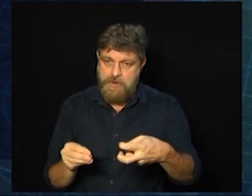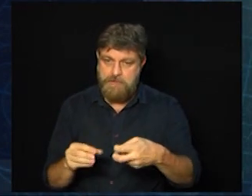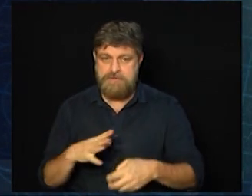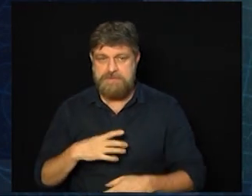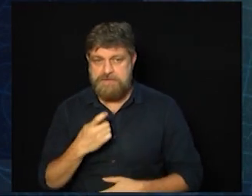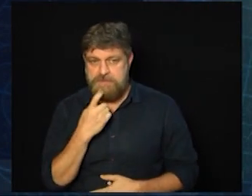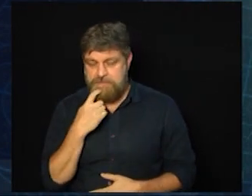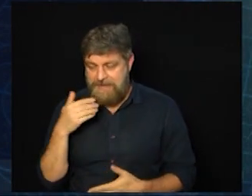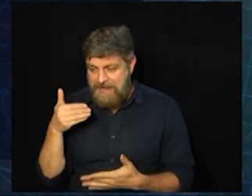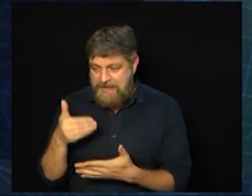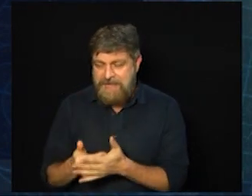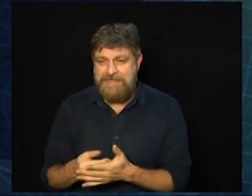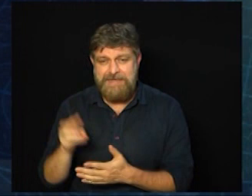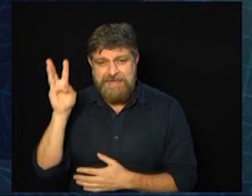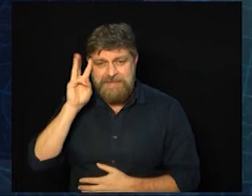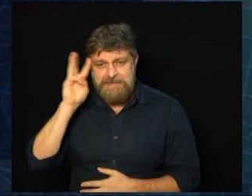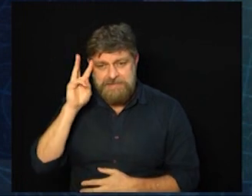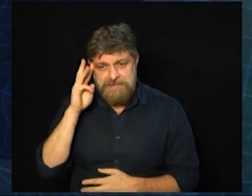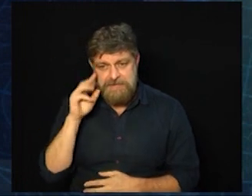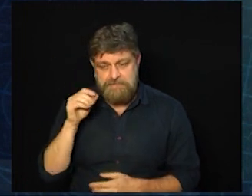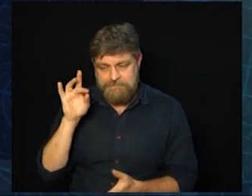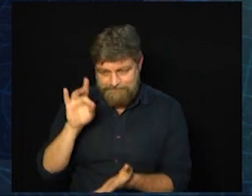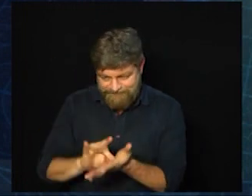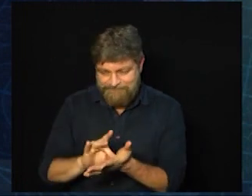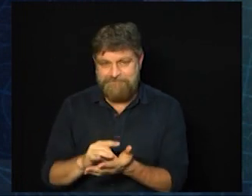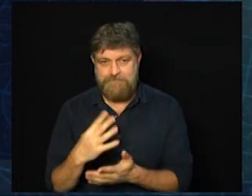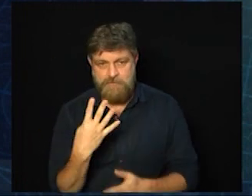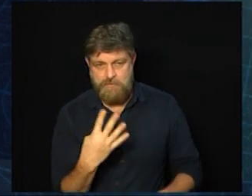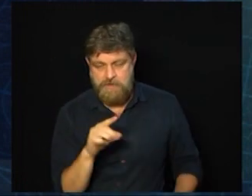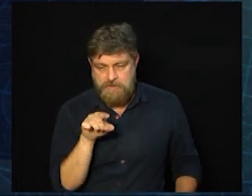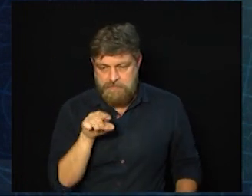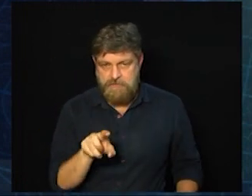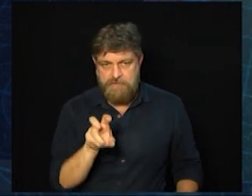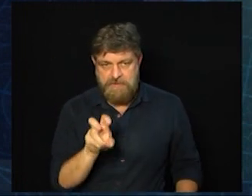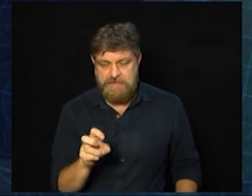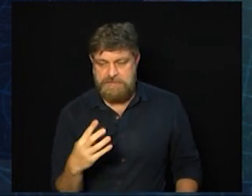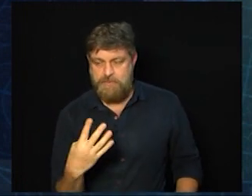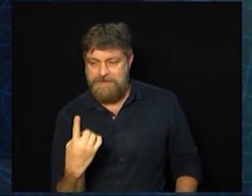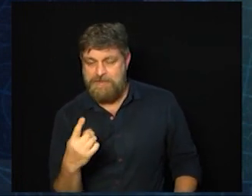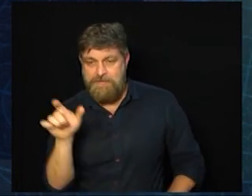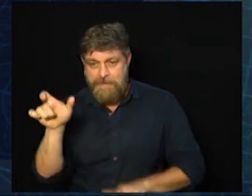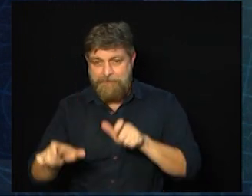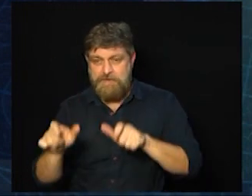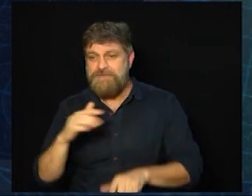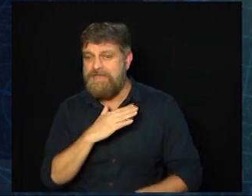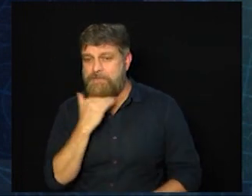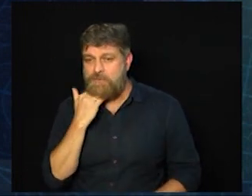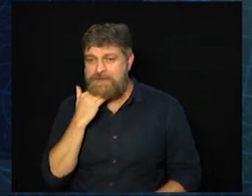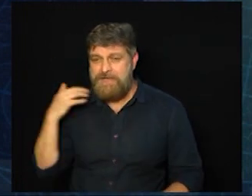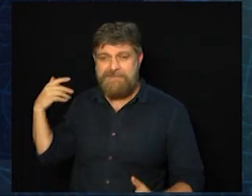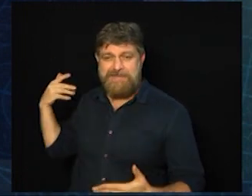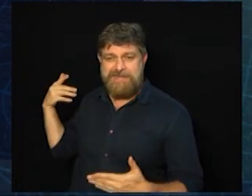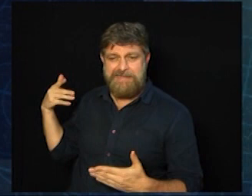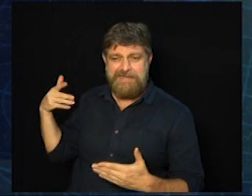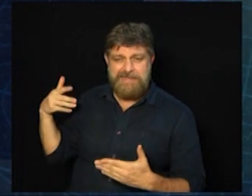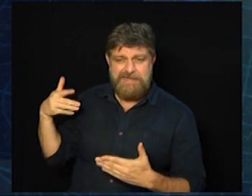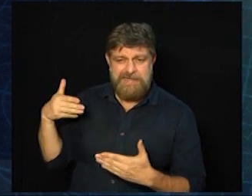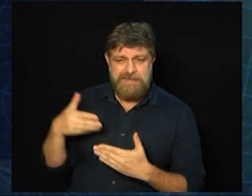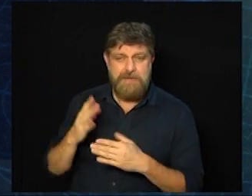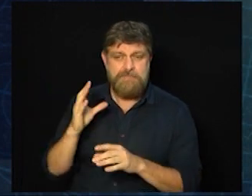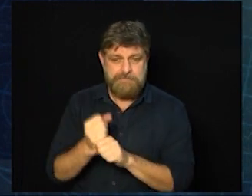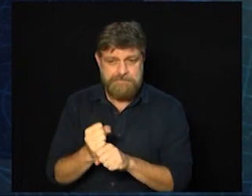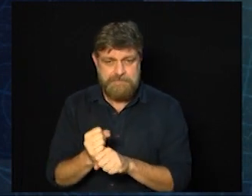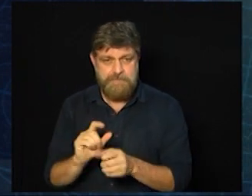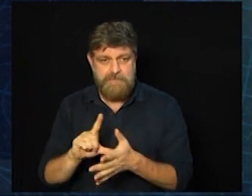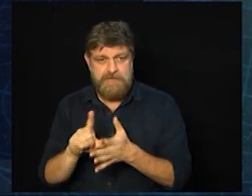Campinas até esta terça-feira Foram confirmadas 4541 uma morte desde o início da pandemia Sumaré